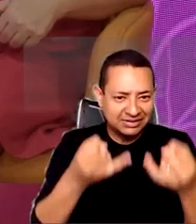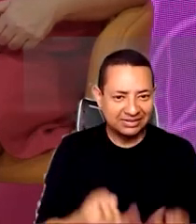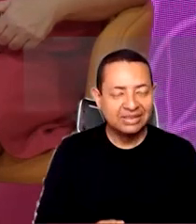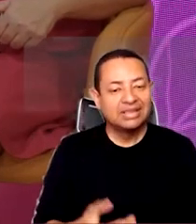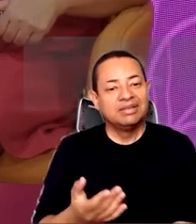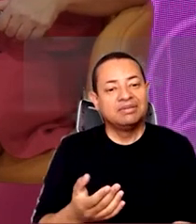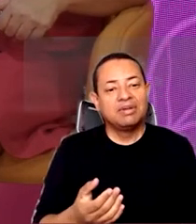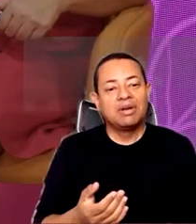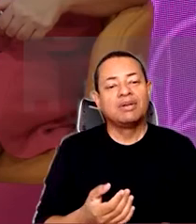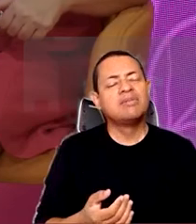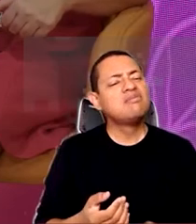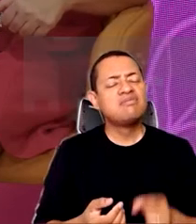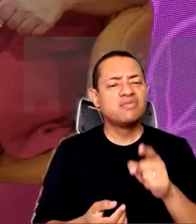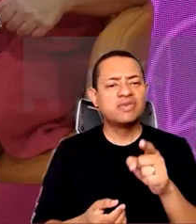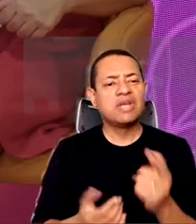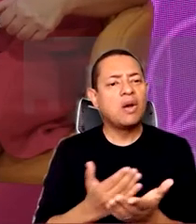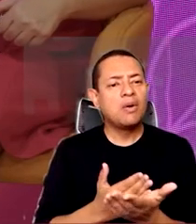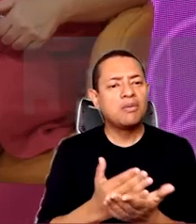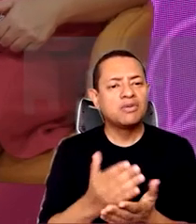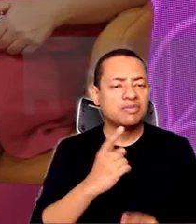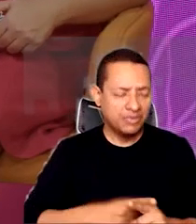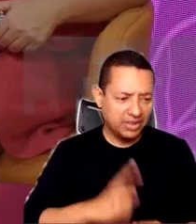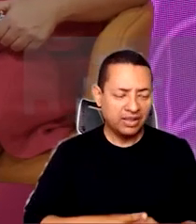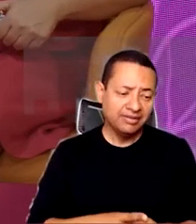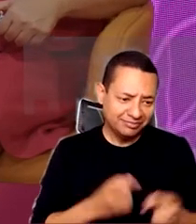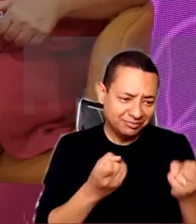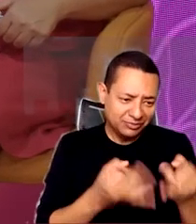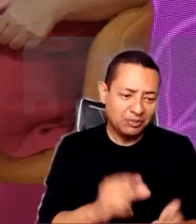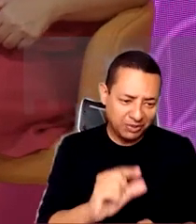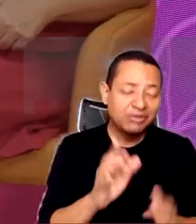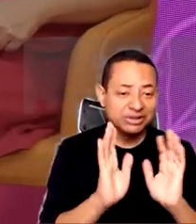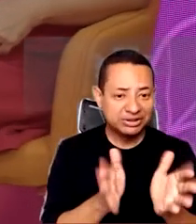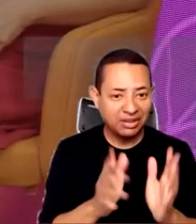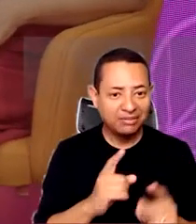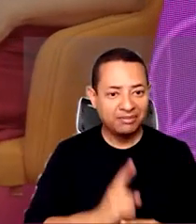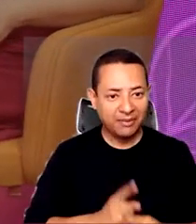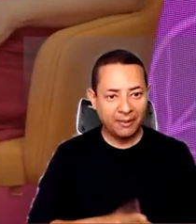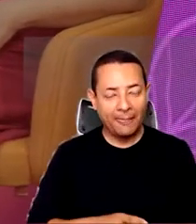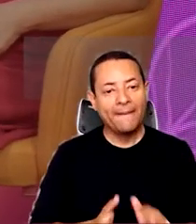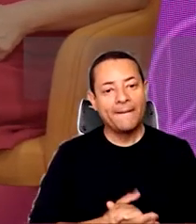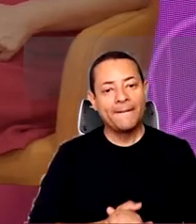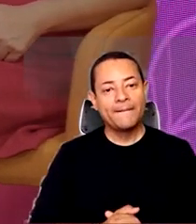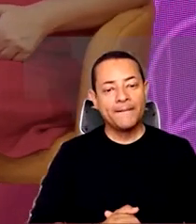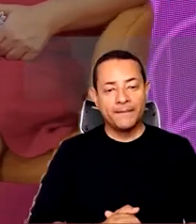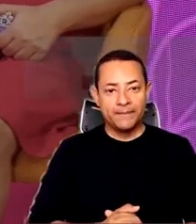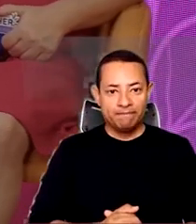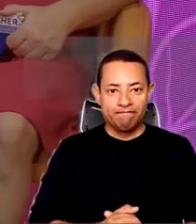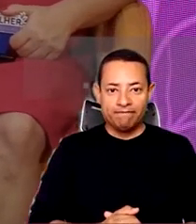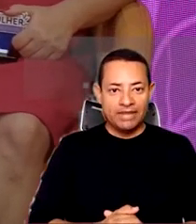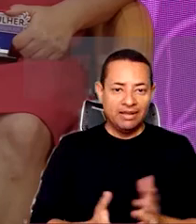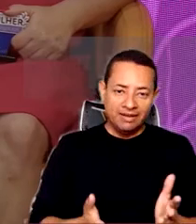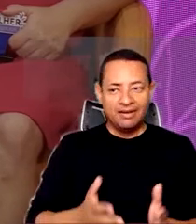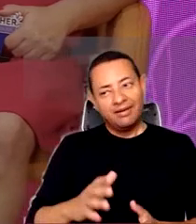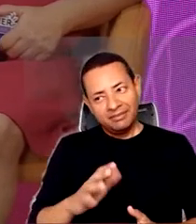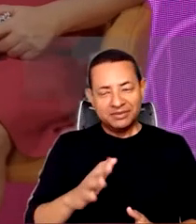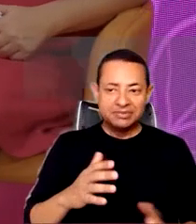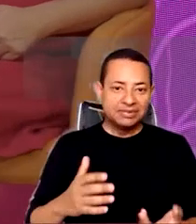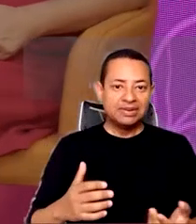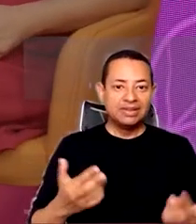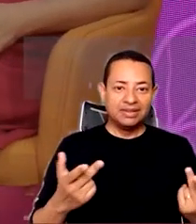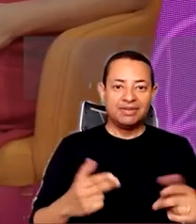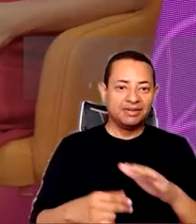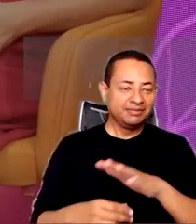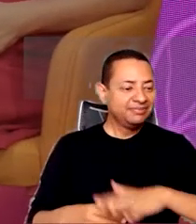sobre este início o por que começou né você já falou um pouquinho ou porqu e mas é é que nem todo mundo aqui né a